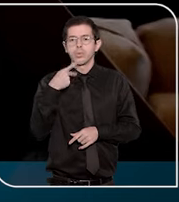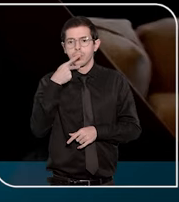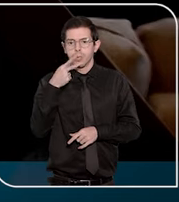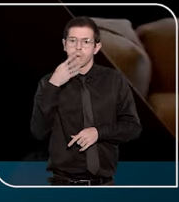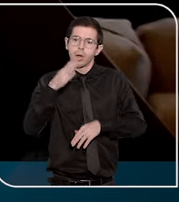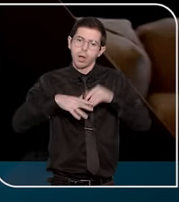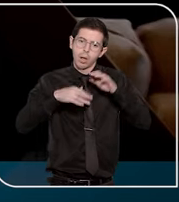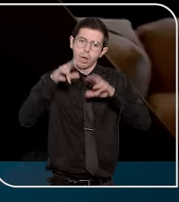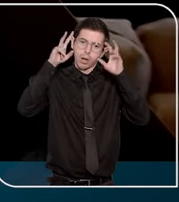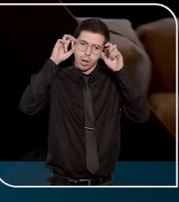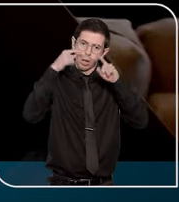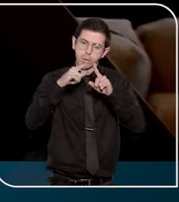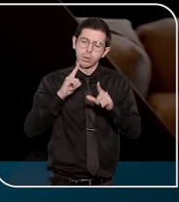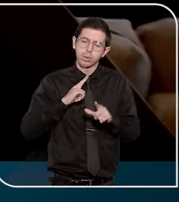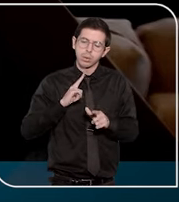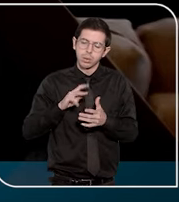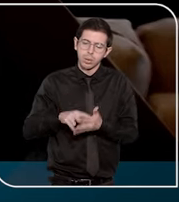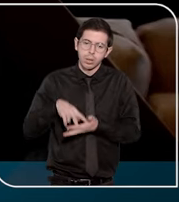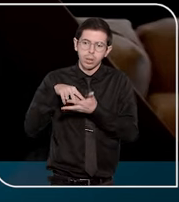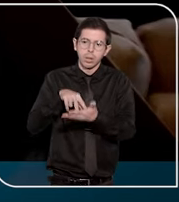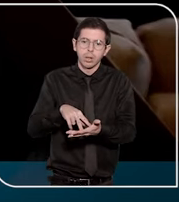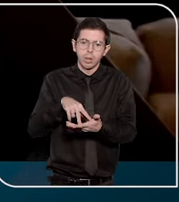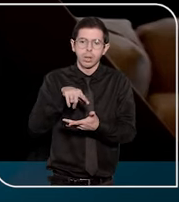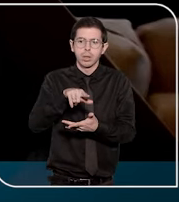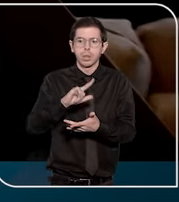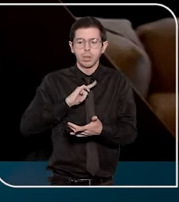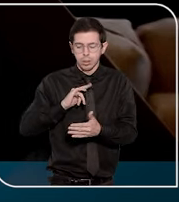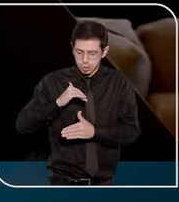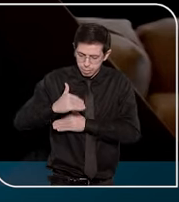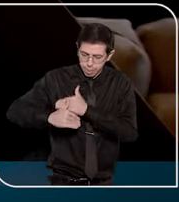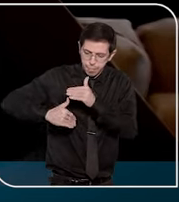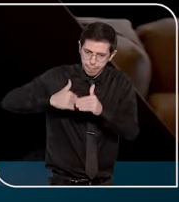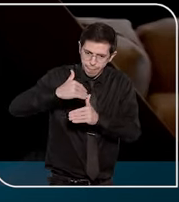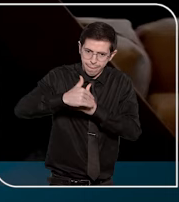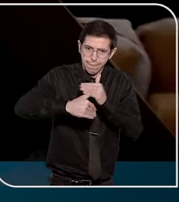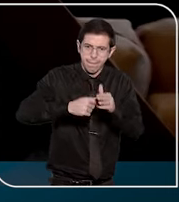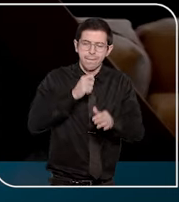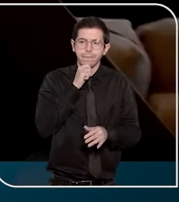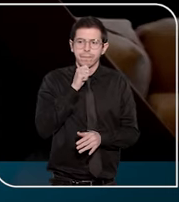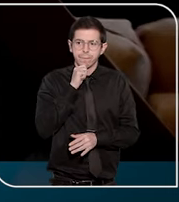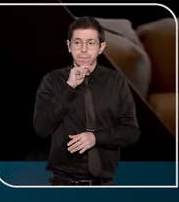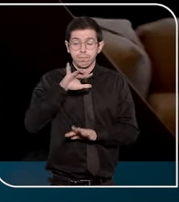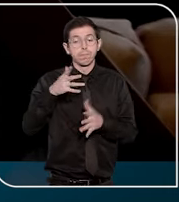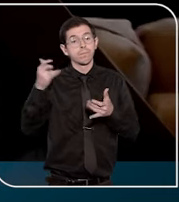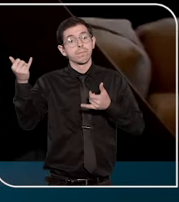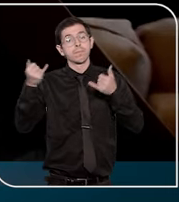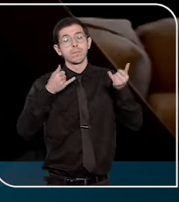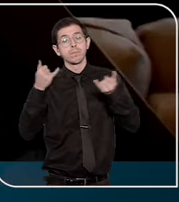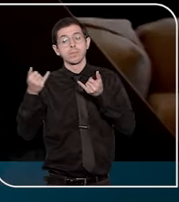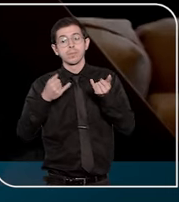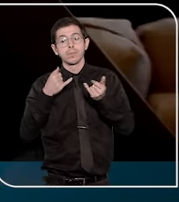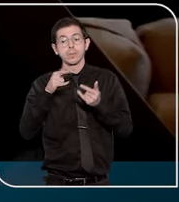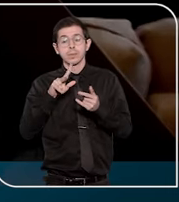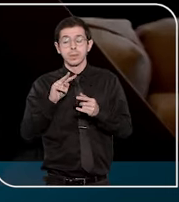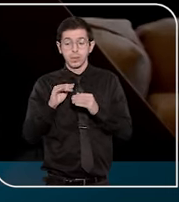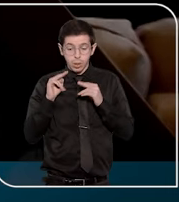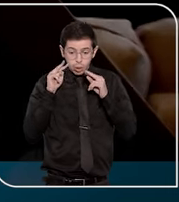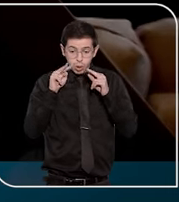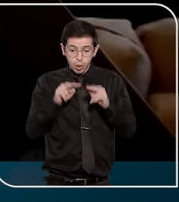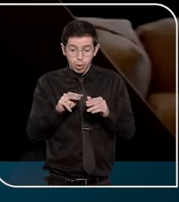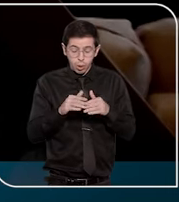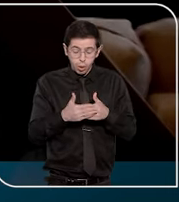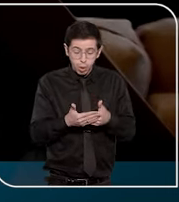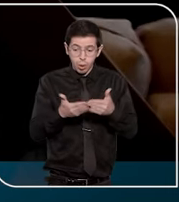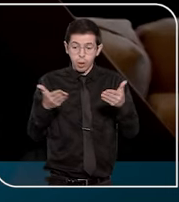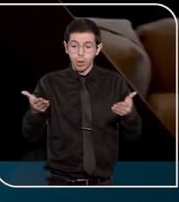essa consolidação, em franca evolução. E aí esses dados, eles acabam sendo a porta para nos mostrar o que é que são